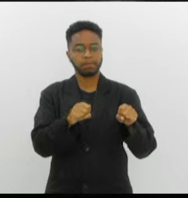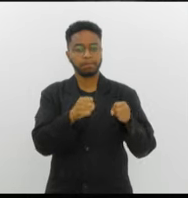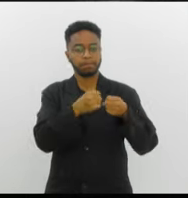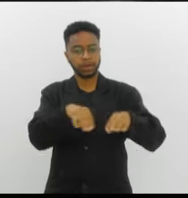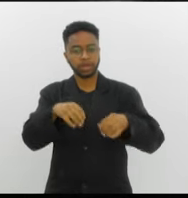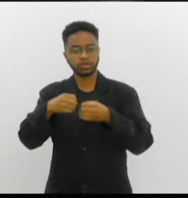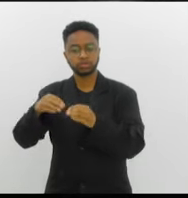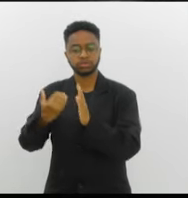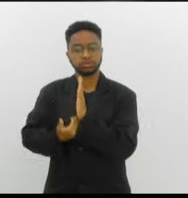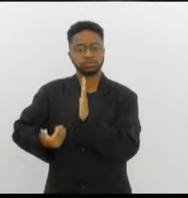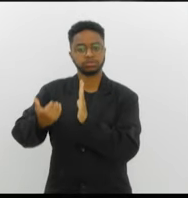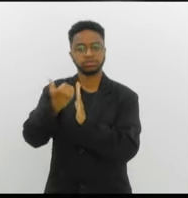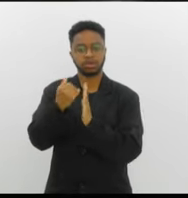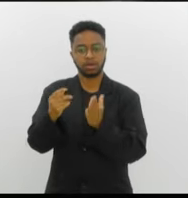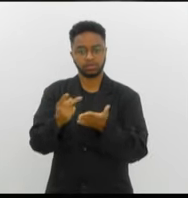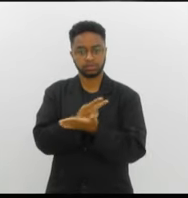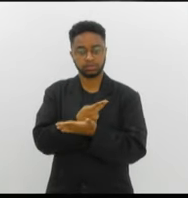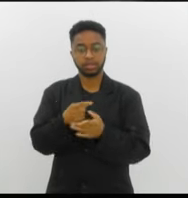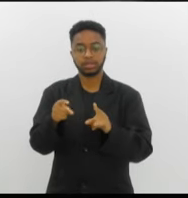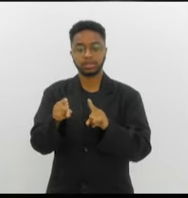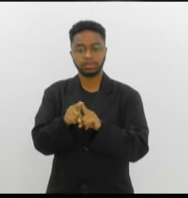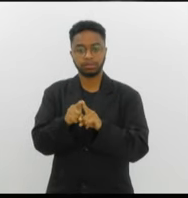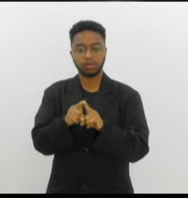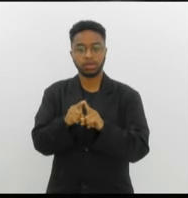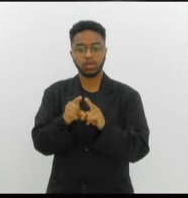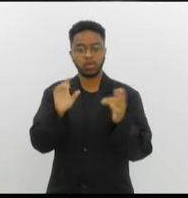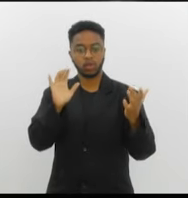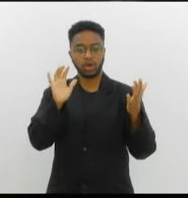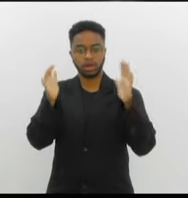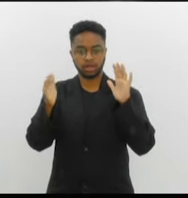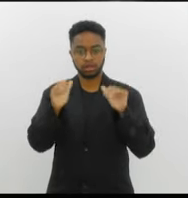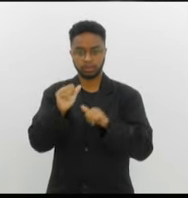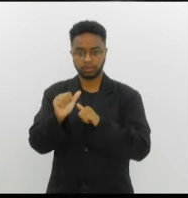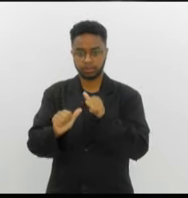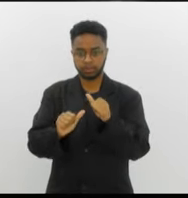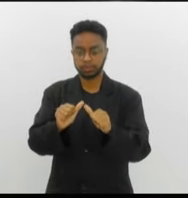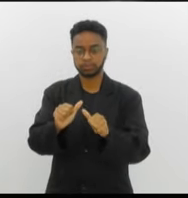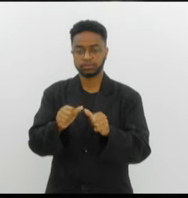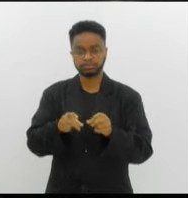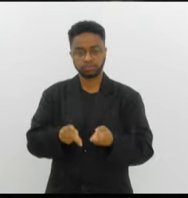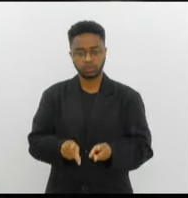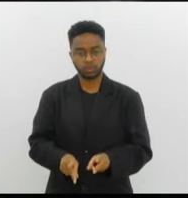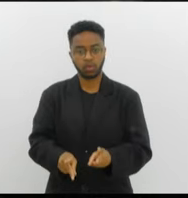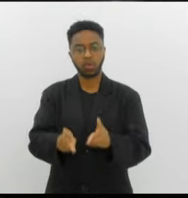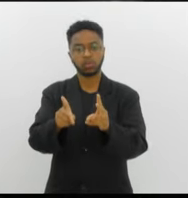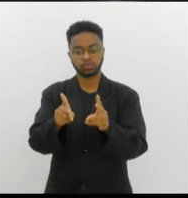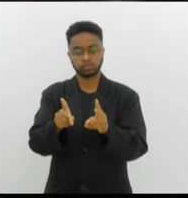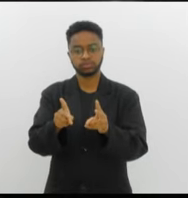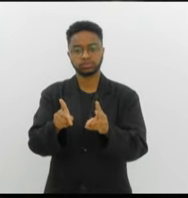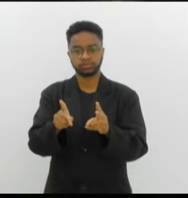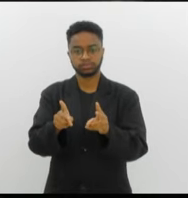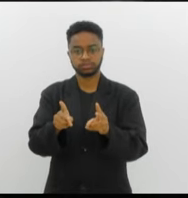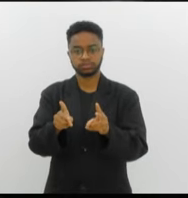devastadora. E as mudanças climáticas continuam a ocorrer,